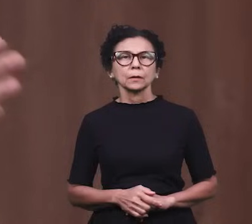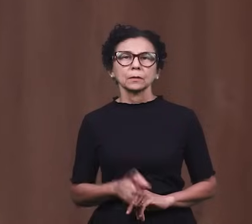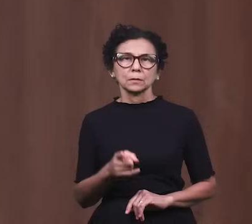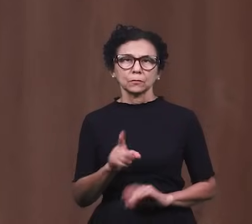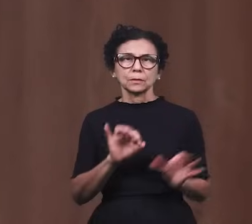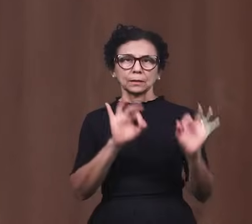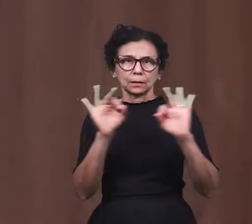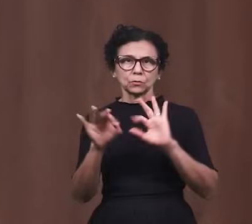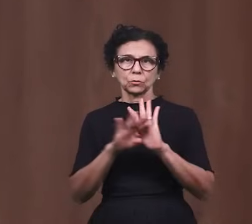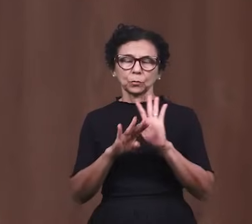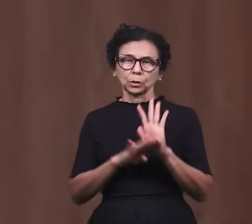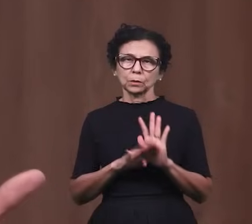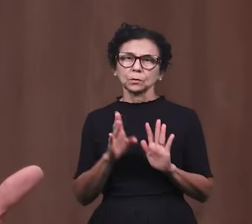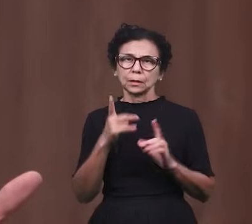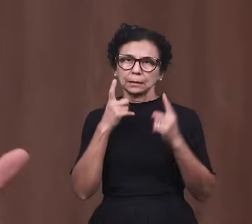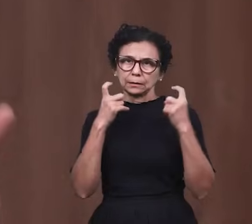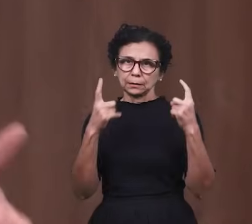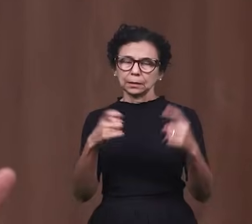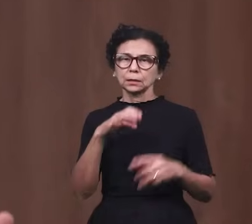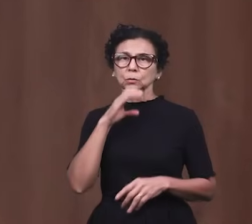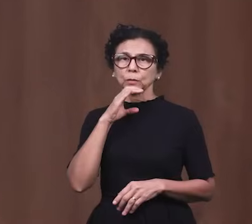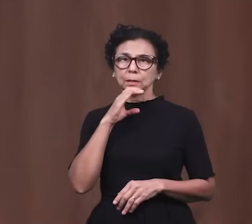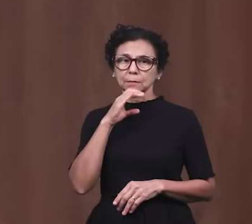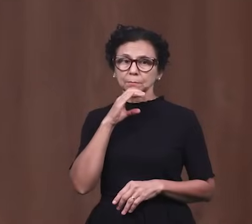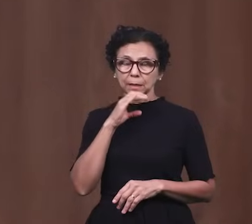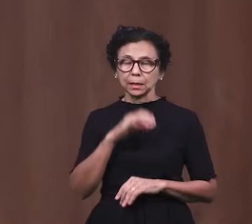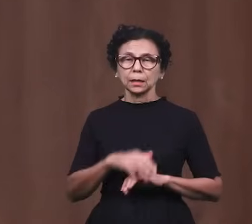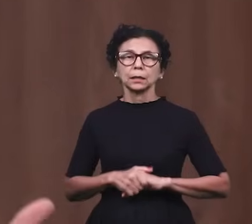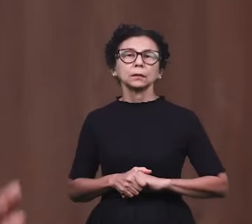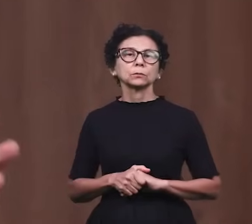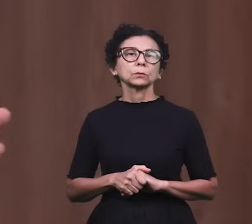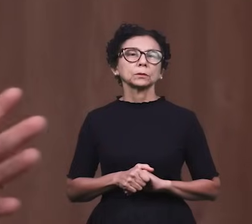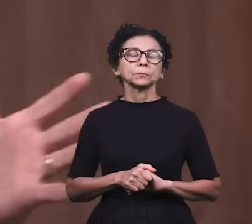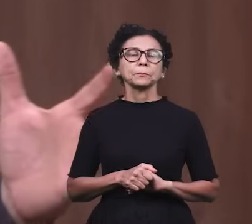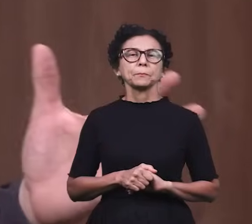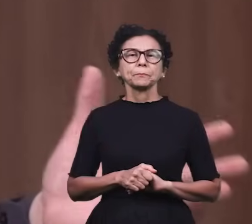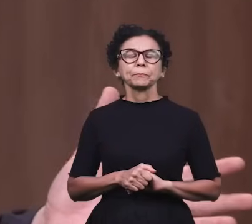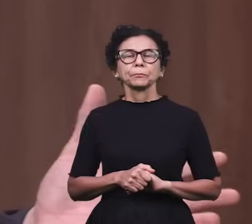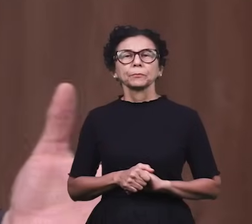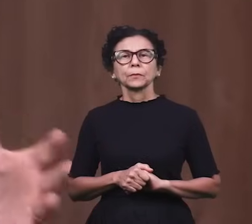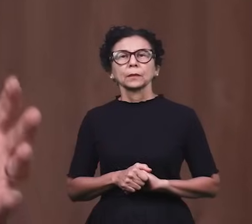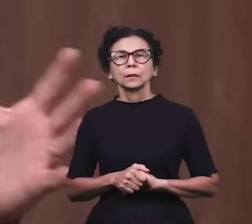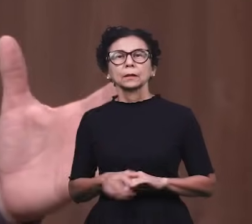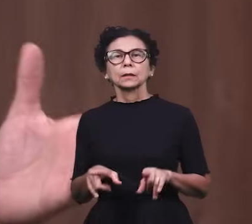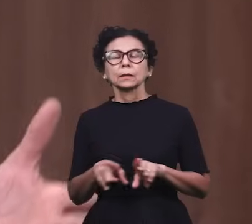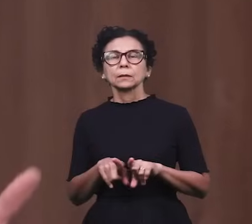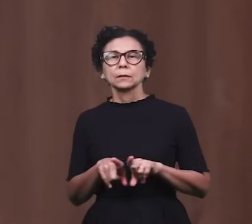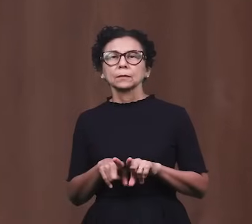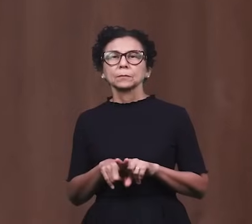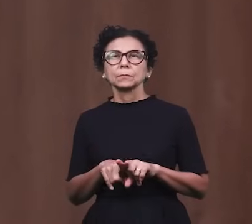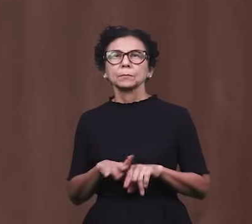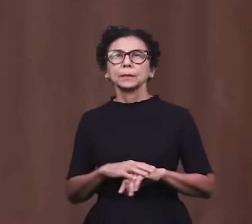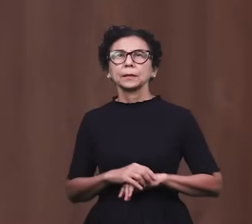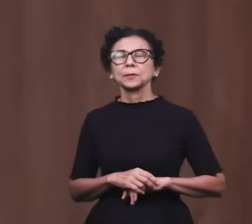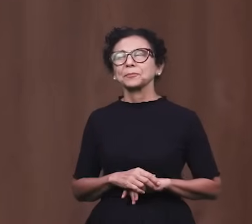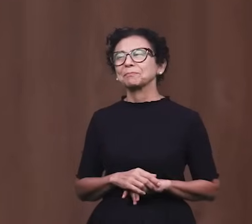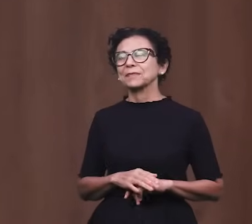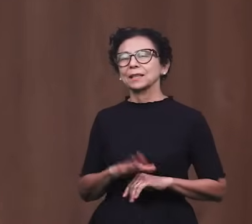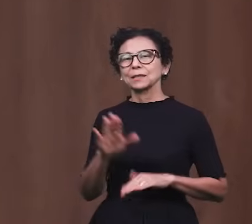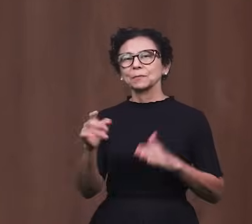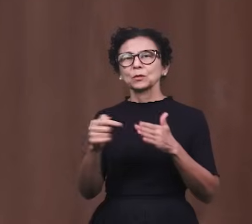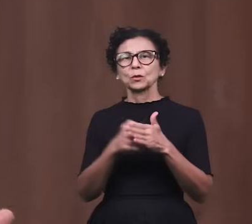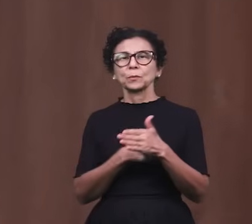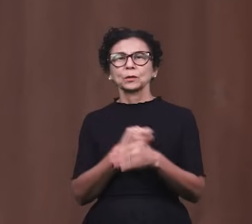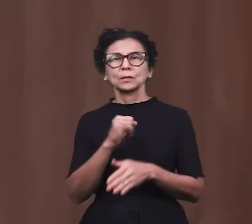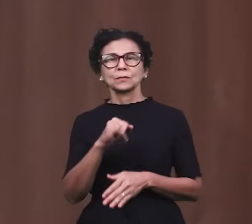acho que quem está assistindo aqui, na verdade, já está aqui buscando conhecimento, né? Ampliando os seus horizontes, conhecendo um pouco de cada coisa. E,